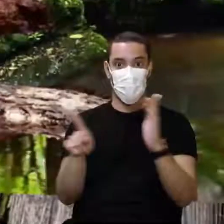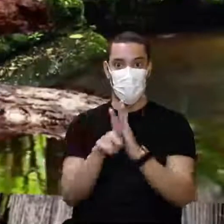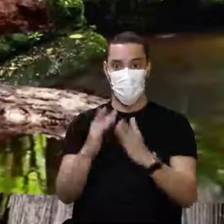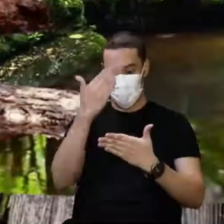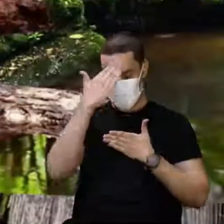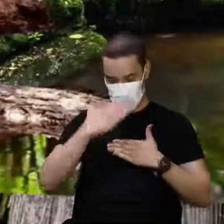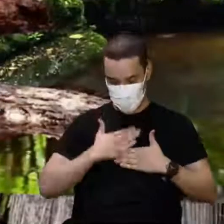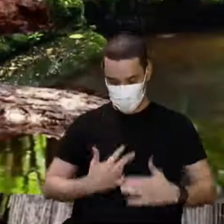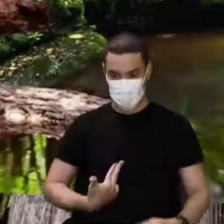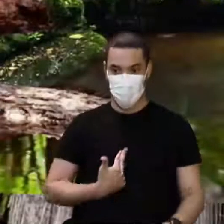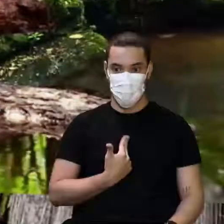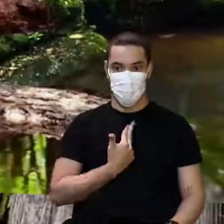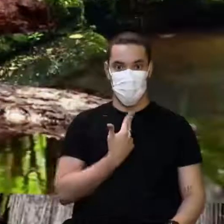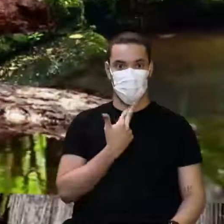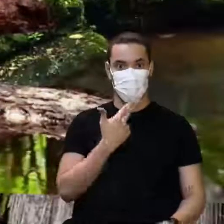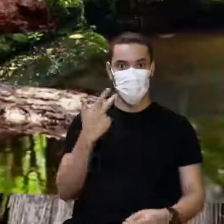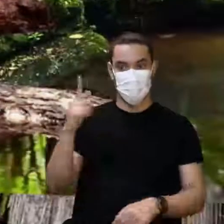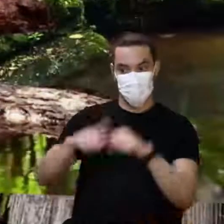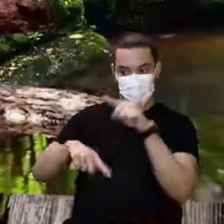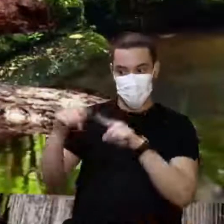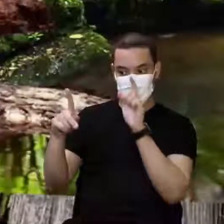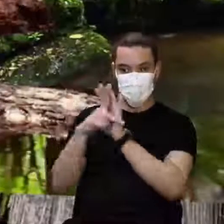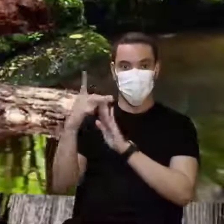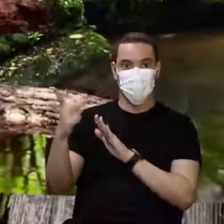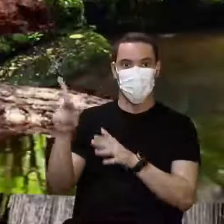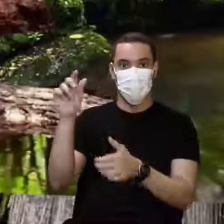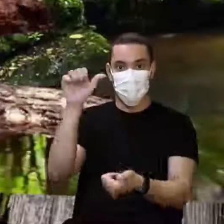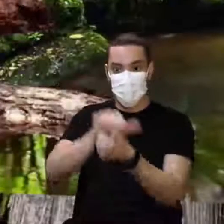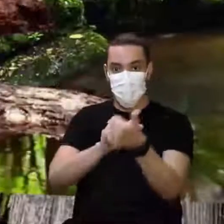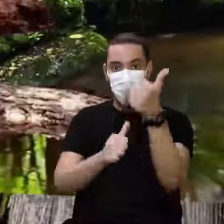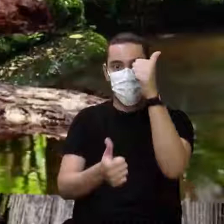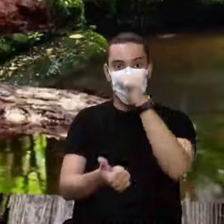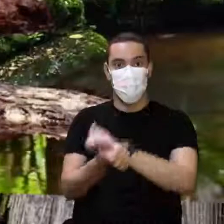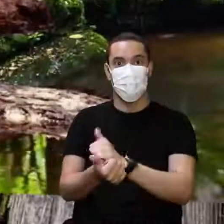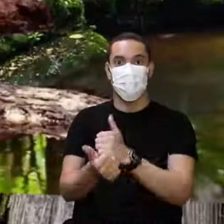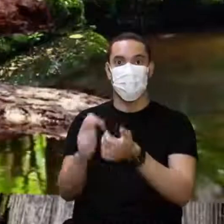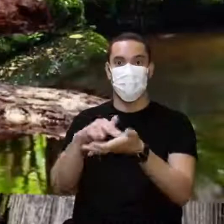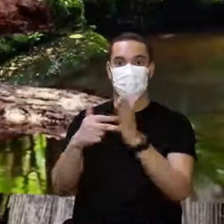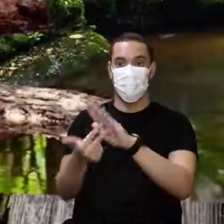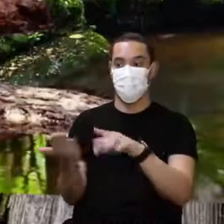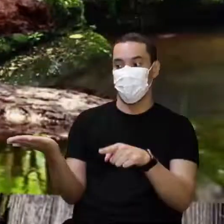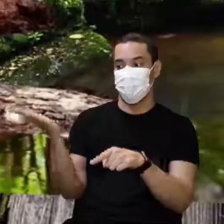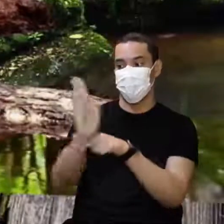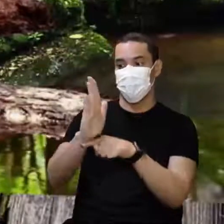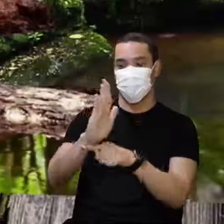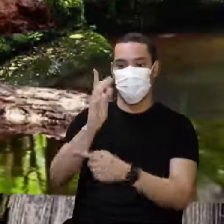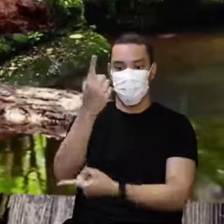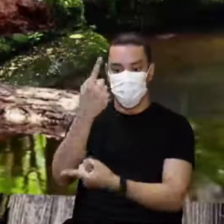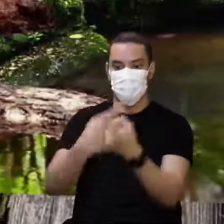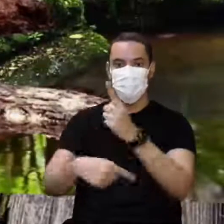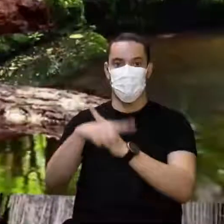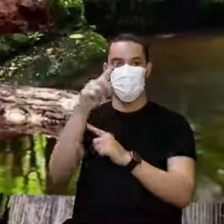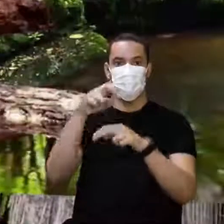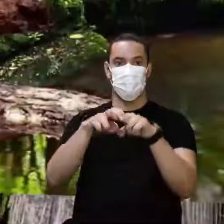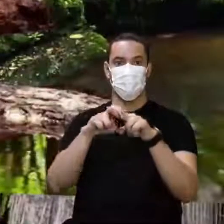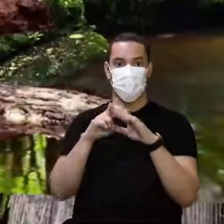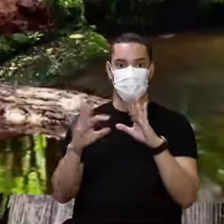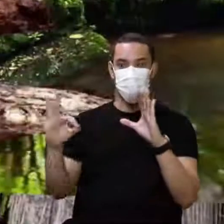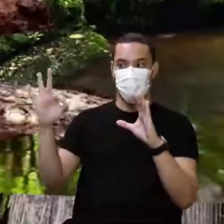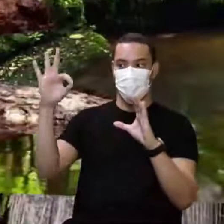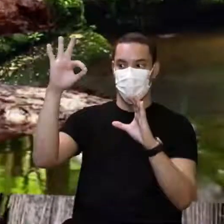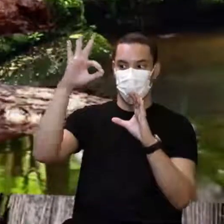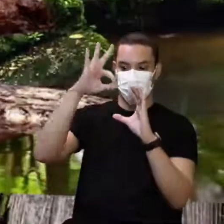anatômicas foram elaboradas para que eles se ajudassem. Então, o beija-flor se